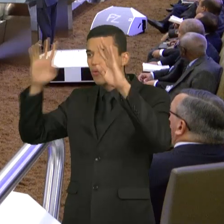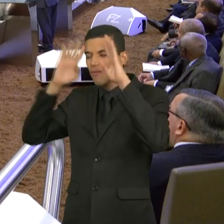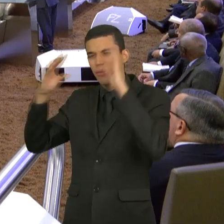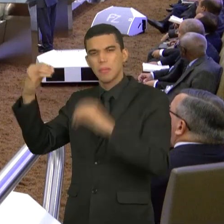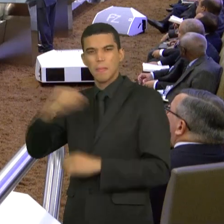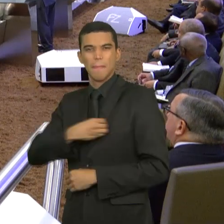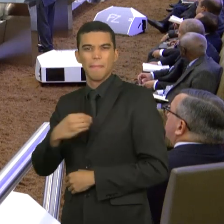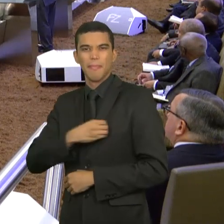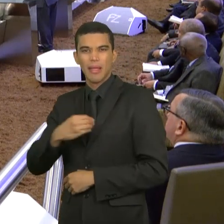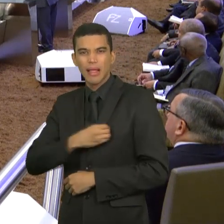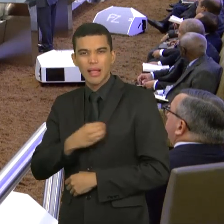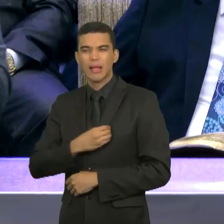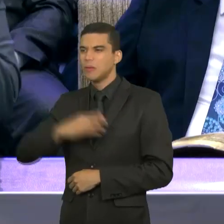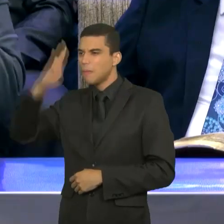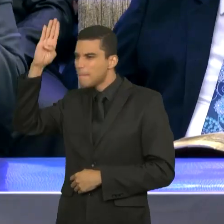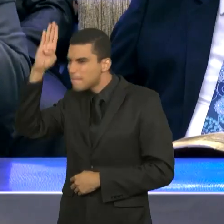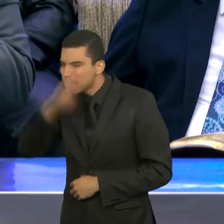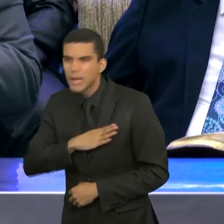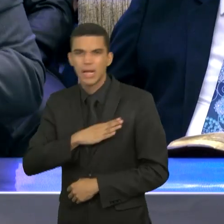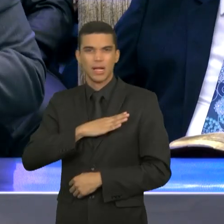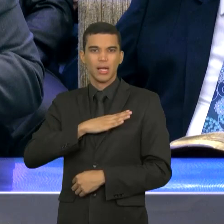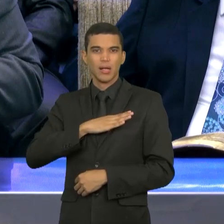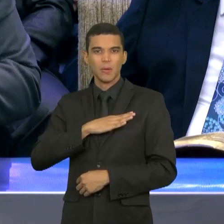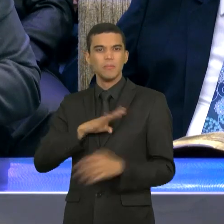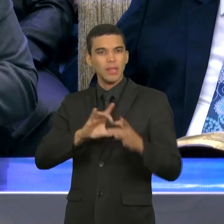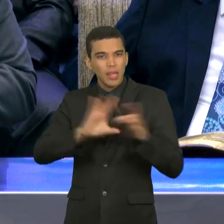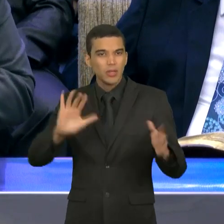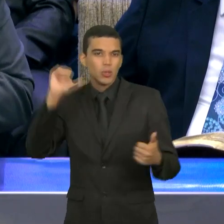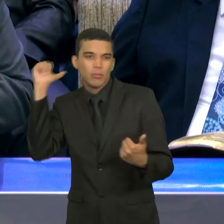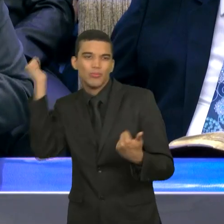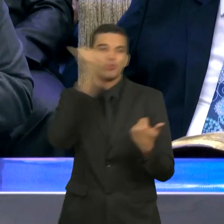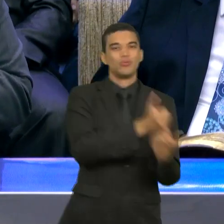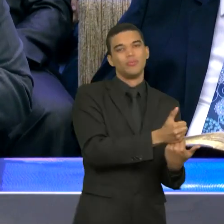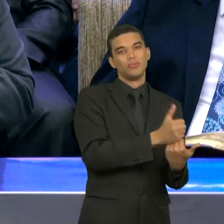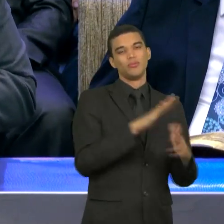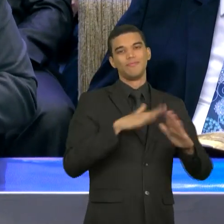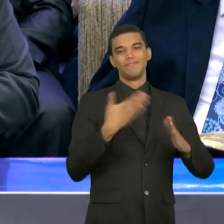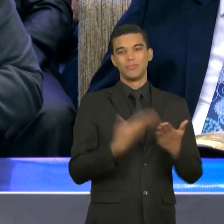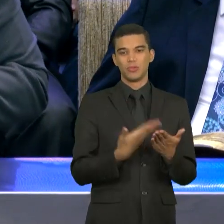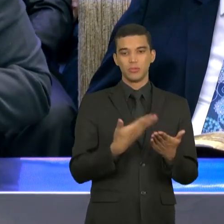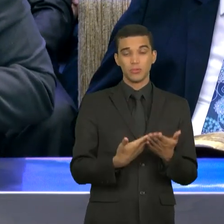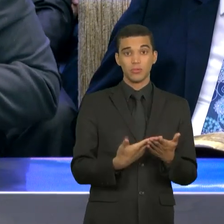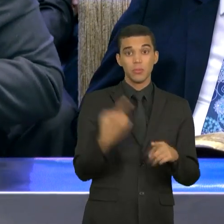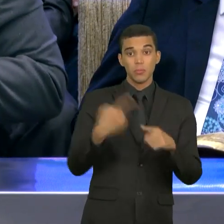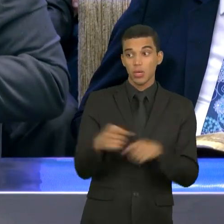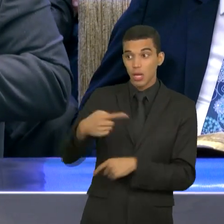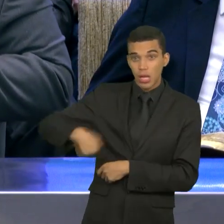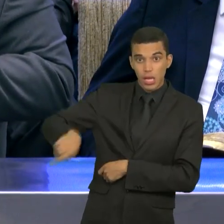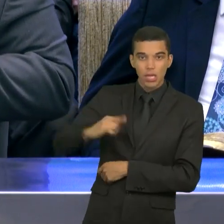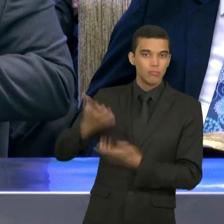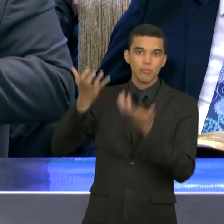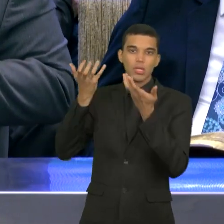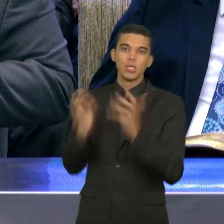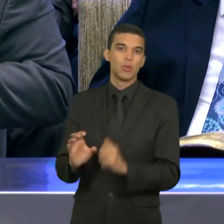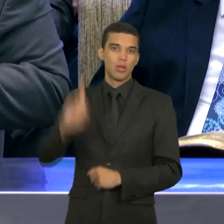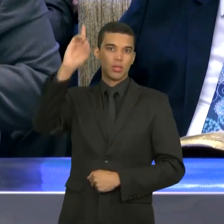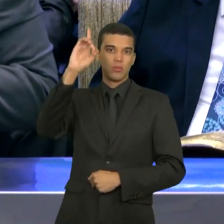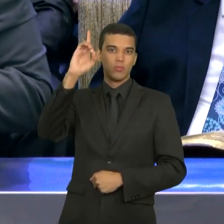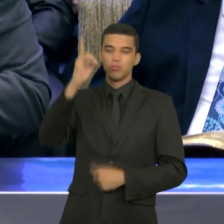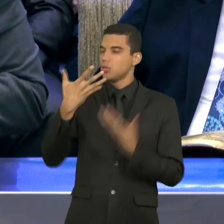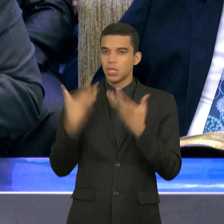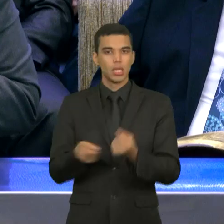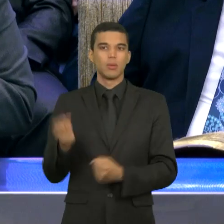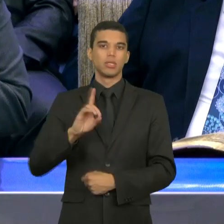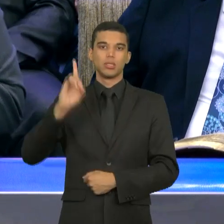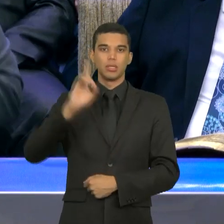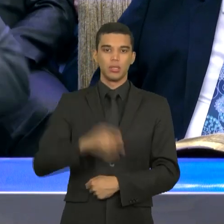pecaminosa maligna que é contra Deus e contra as coisas de Deus e